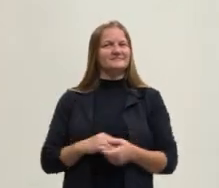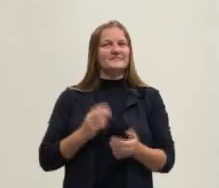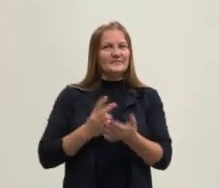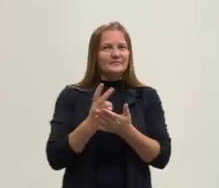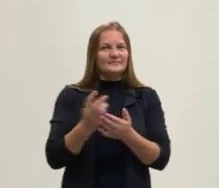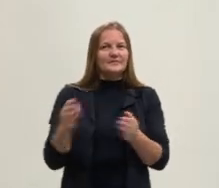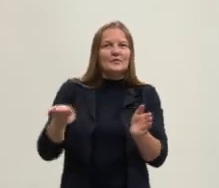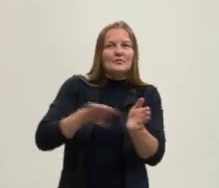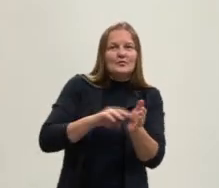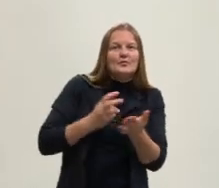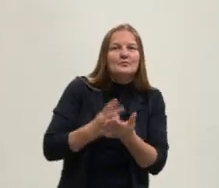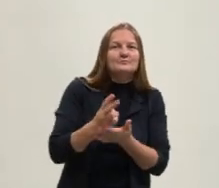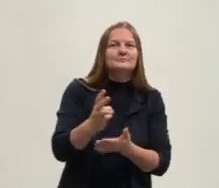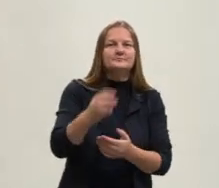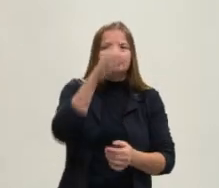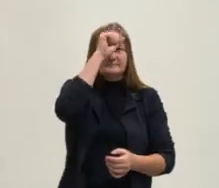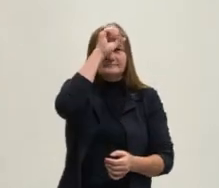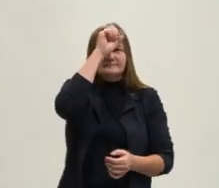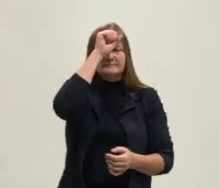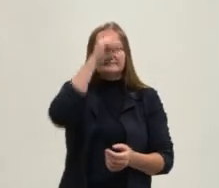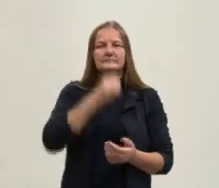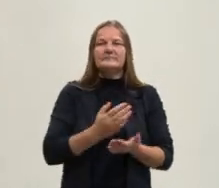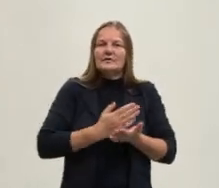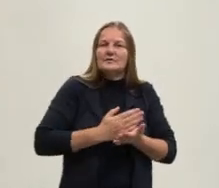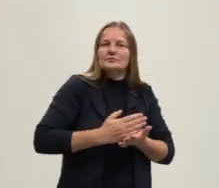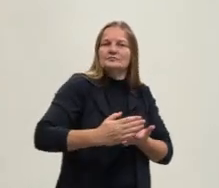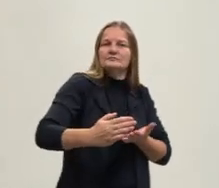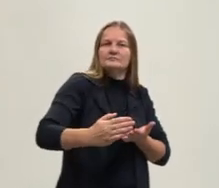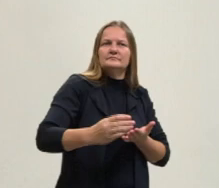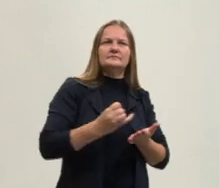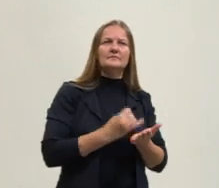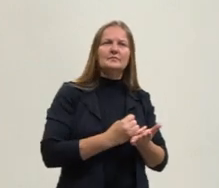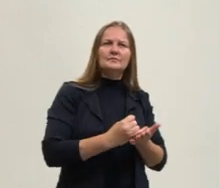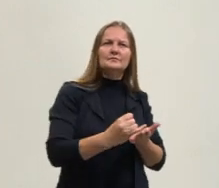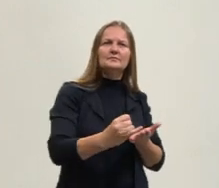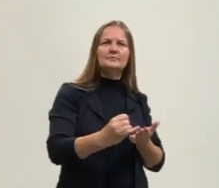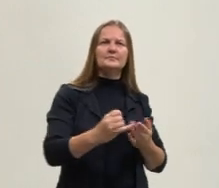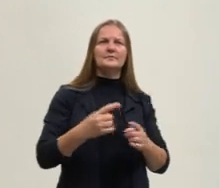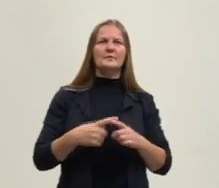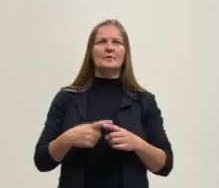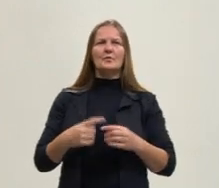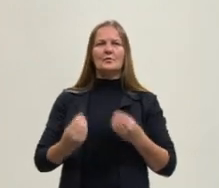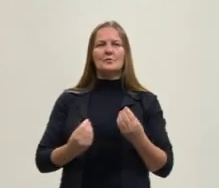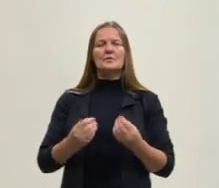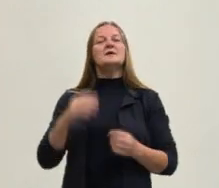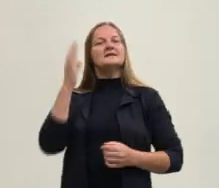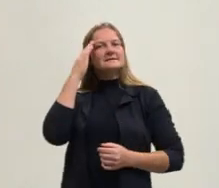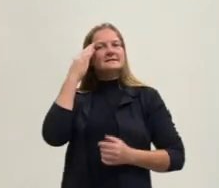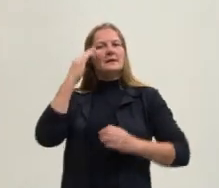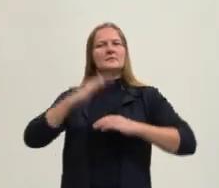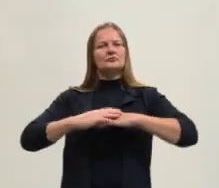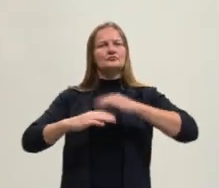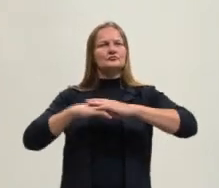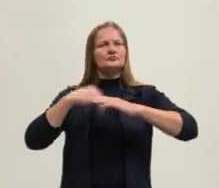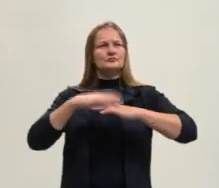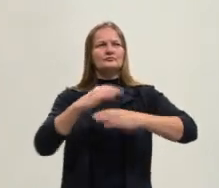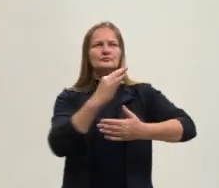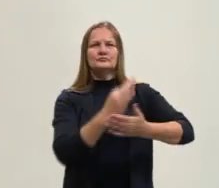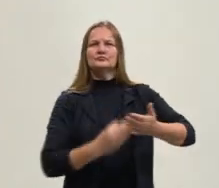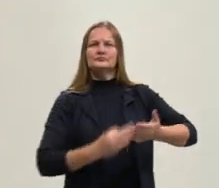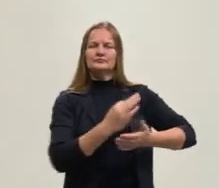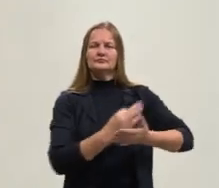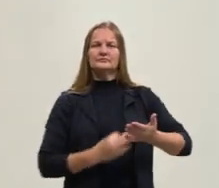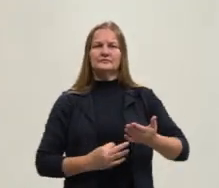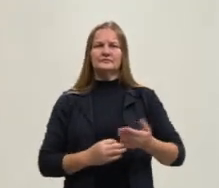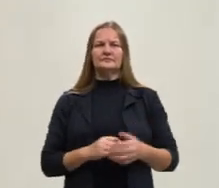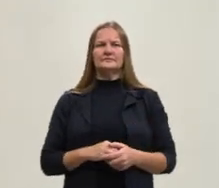aqui então a gente parte desse início né de já sei construir tem uma ideia de como